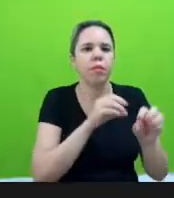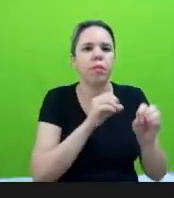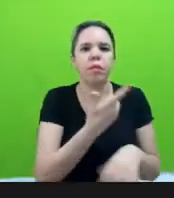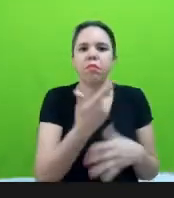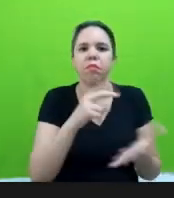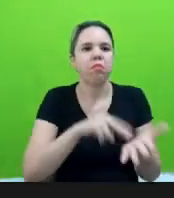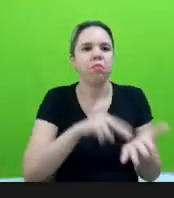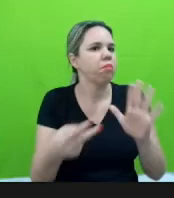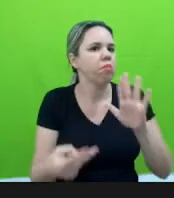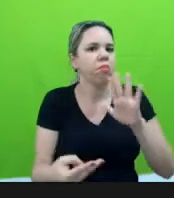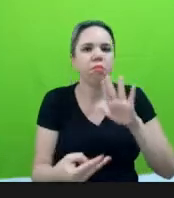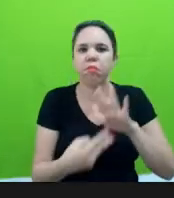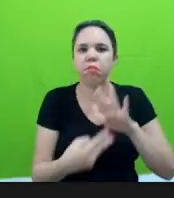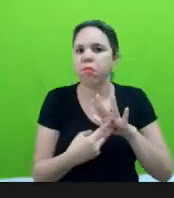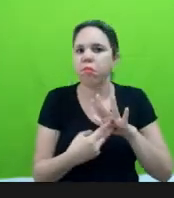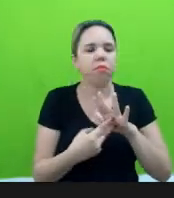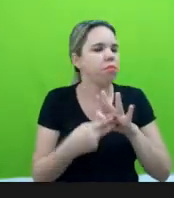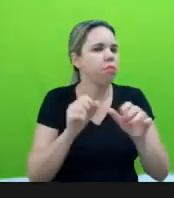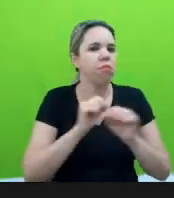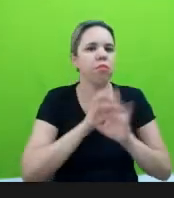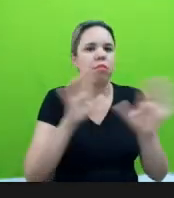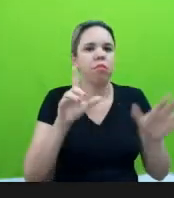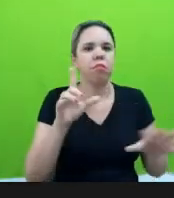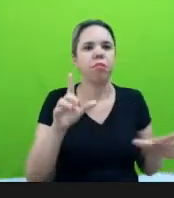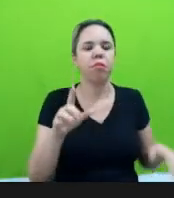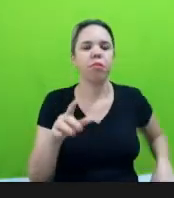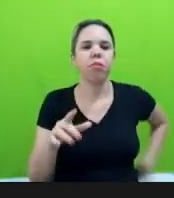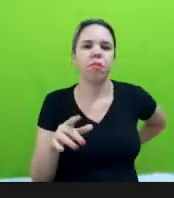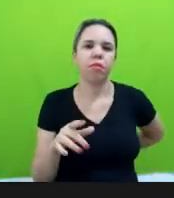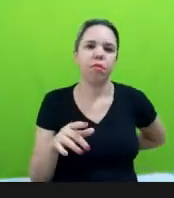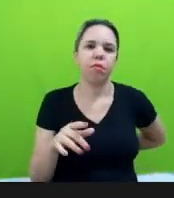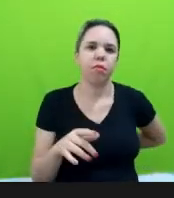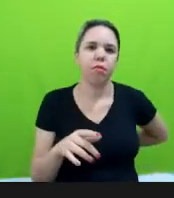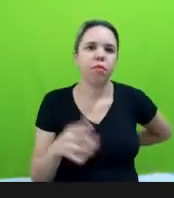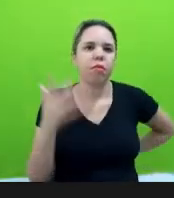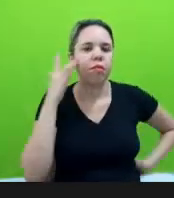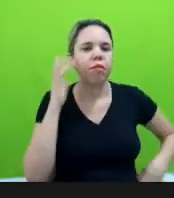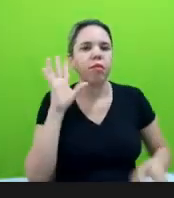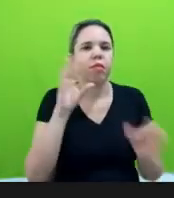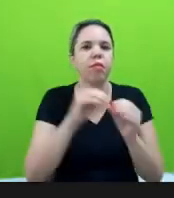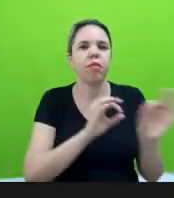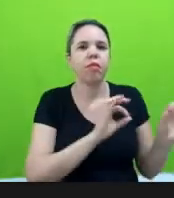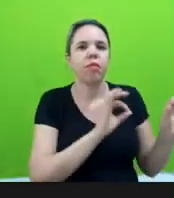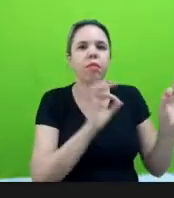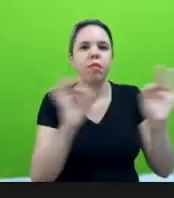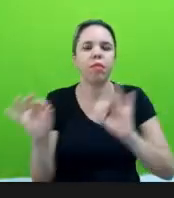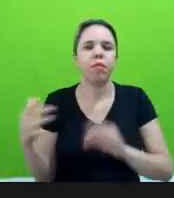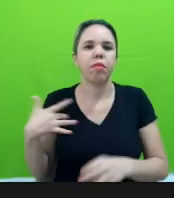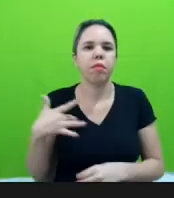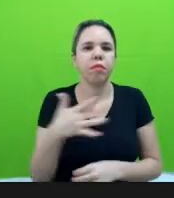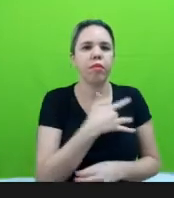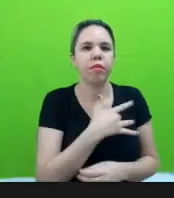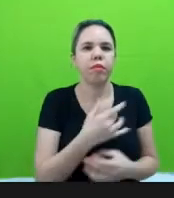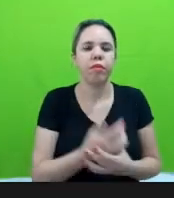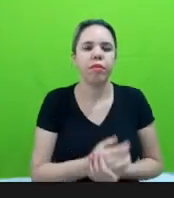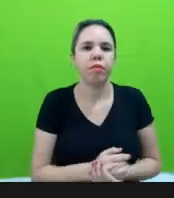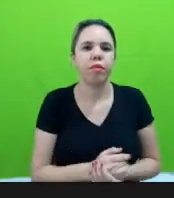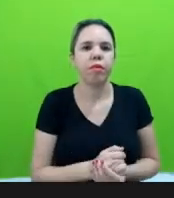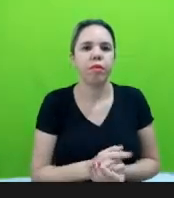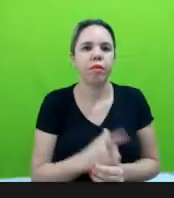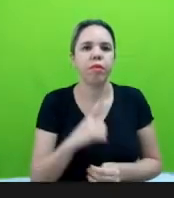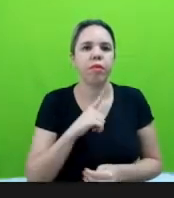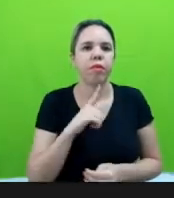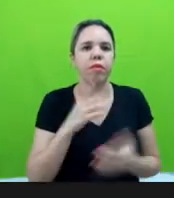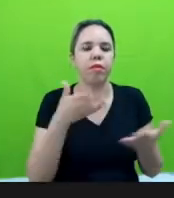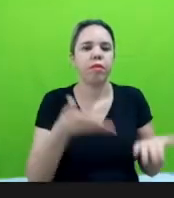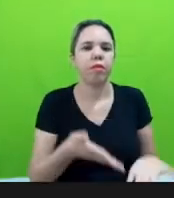que um órgão vai ser mais transparente ou que aquela área vai ser mais transparente. Acho que todo mundo acompanhou aqui o caso da saúde. Então, a gente teve aqui o consórcio de